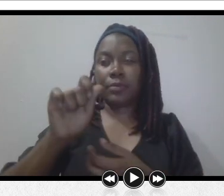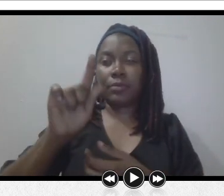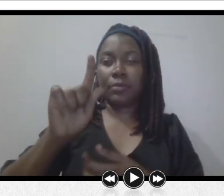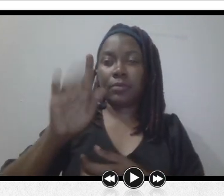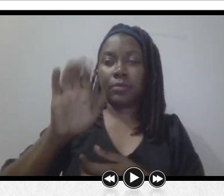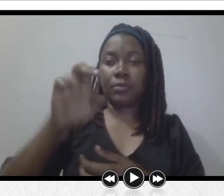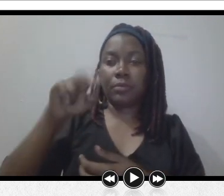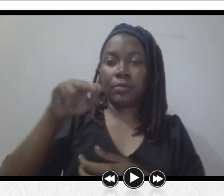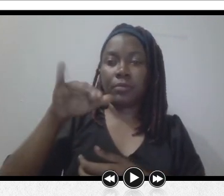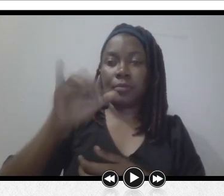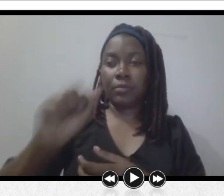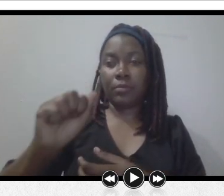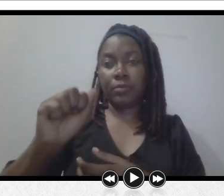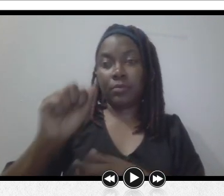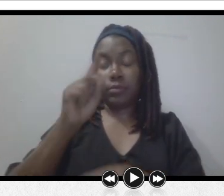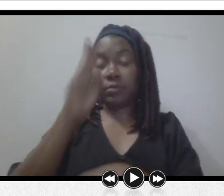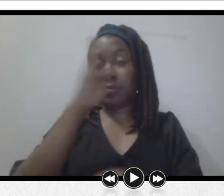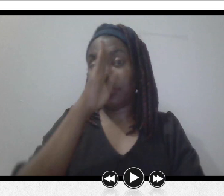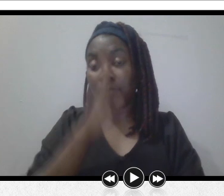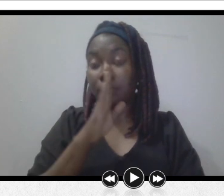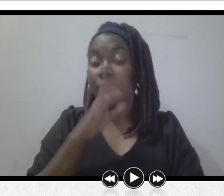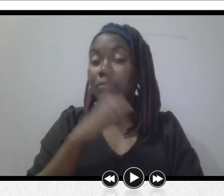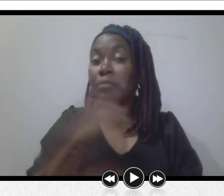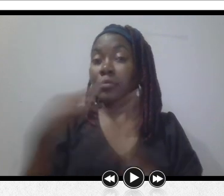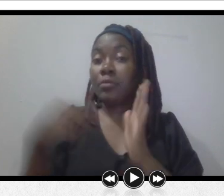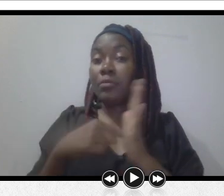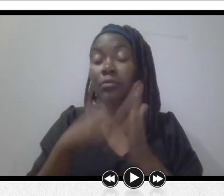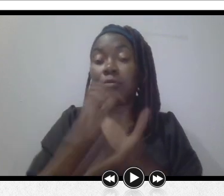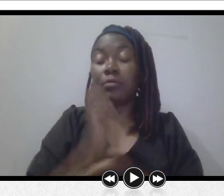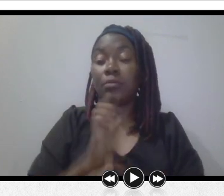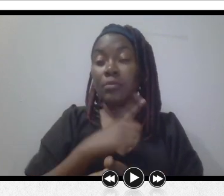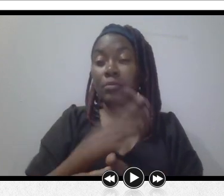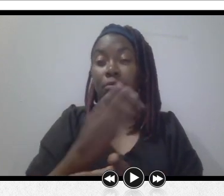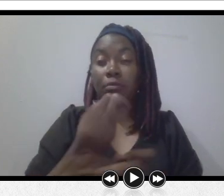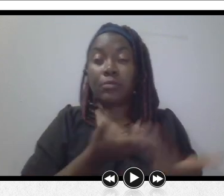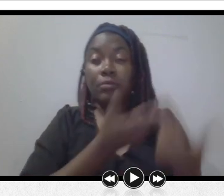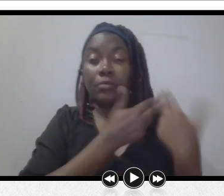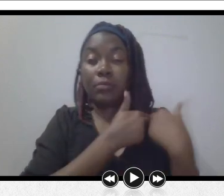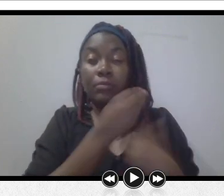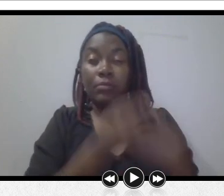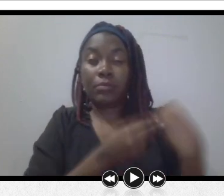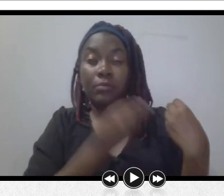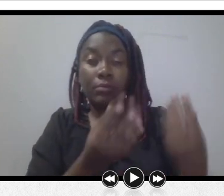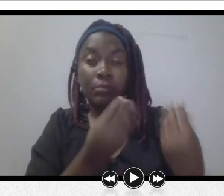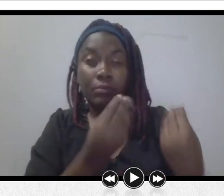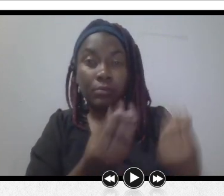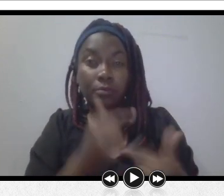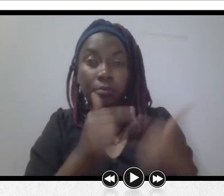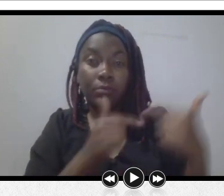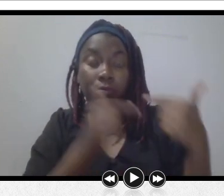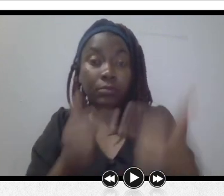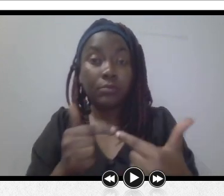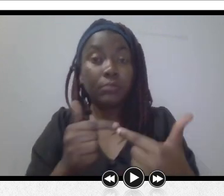no Brasil, nós tínhamos como premissa o Estado, que tinha muitas funções de prestação de serviço, serviços que